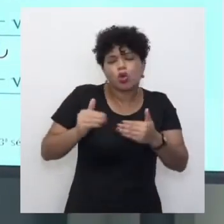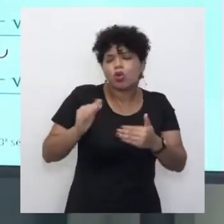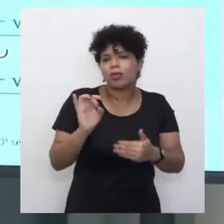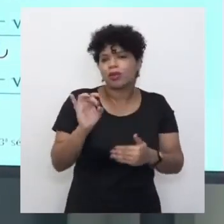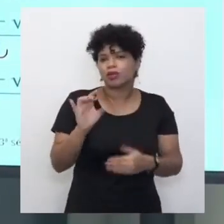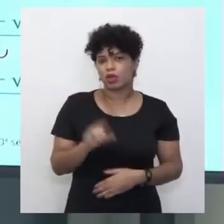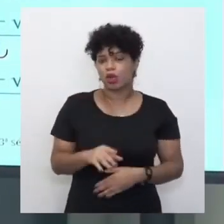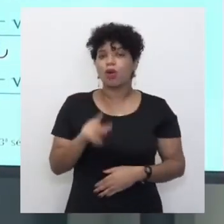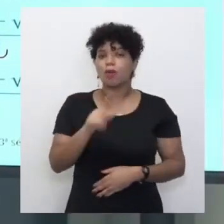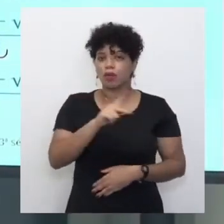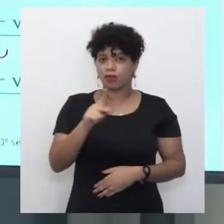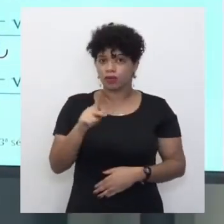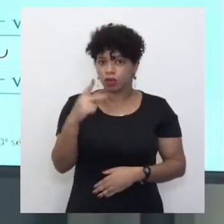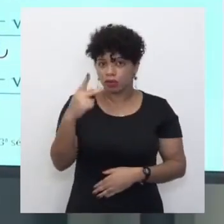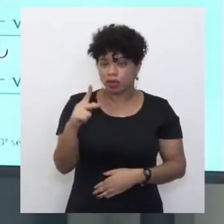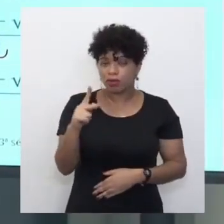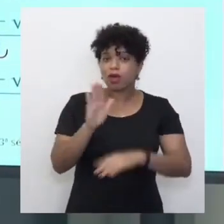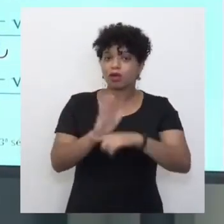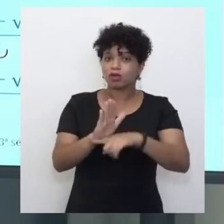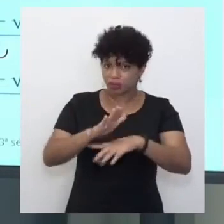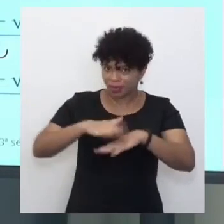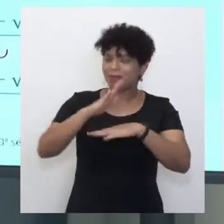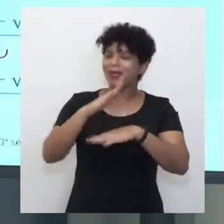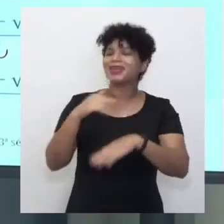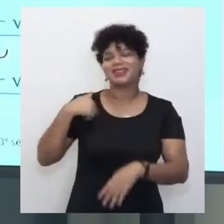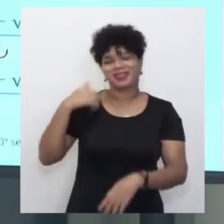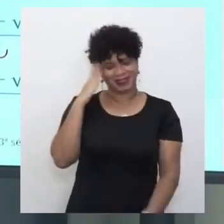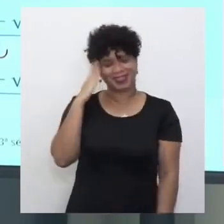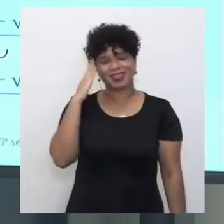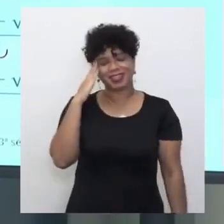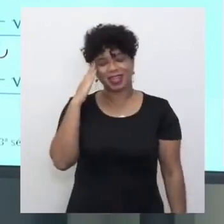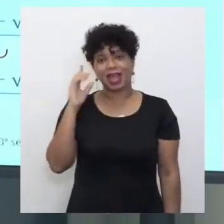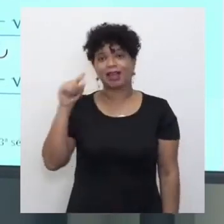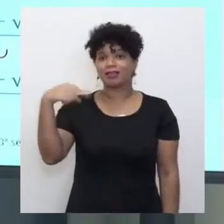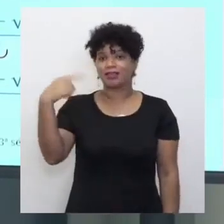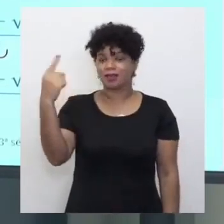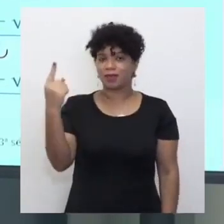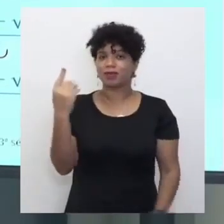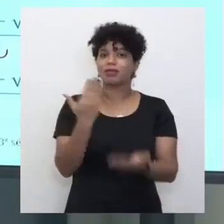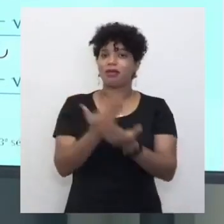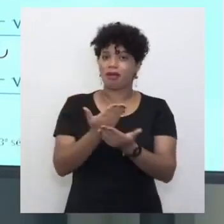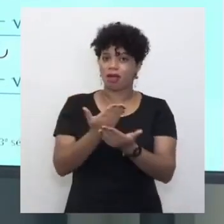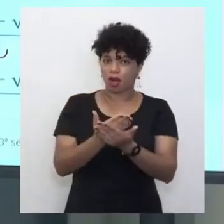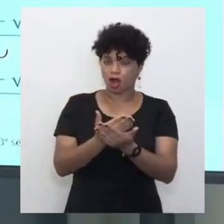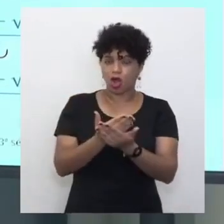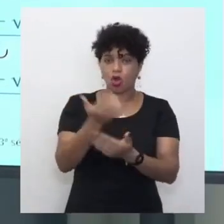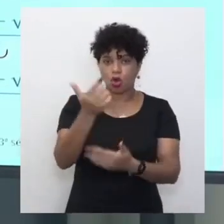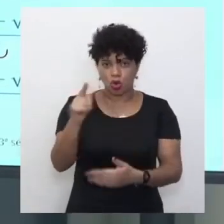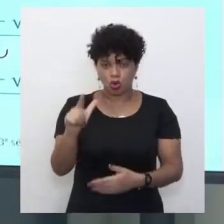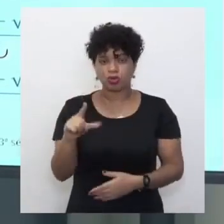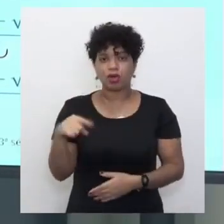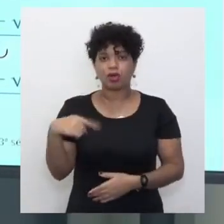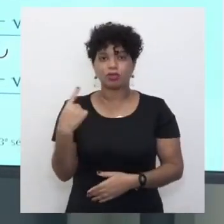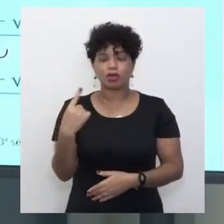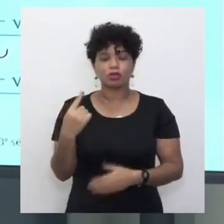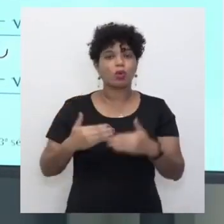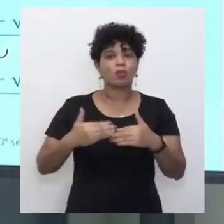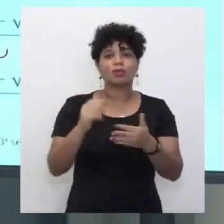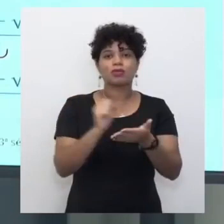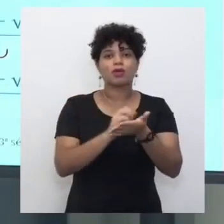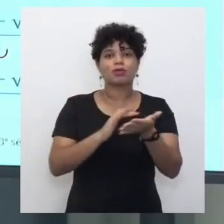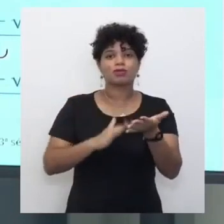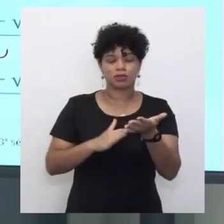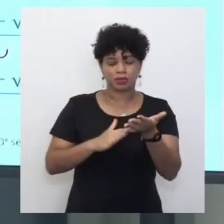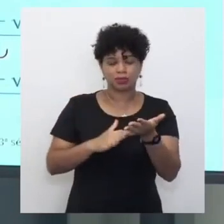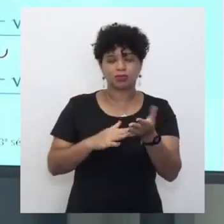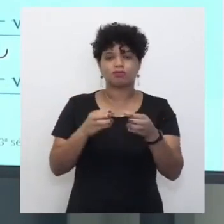seu professor vai te ajudar mais, tenho certeza. E na próxima aula a gente vai iniciar as sequências de atividades